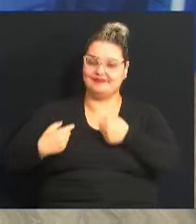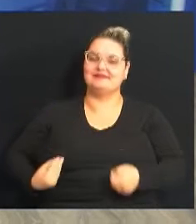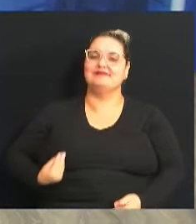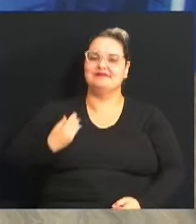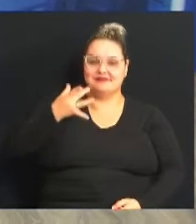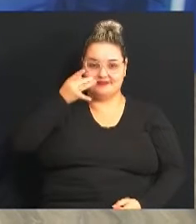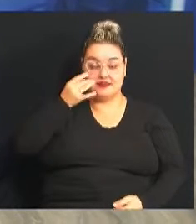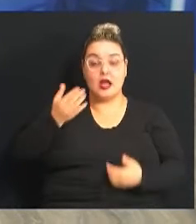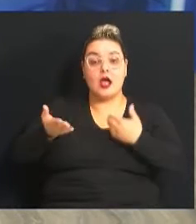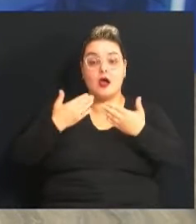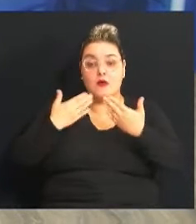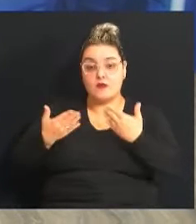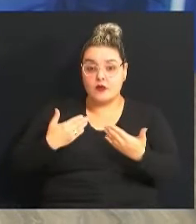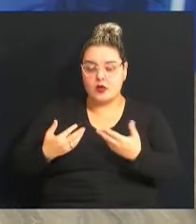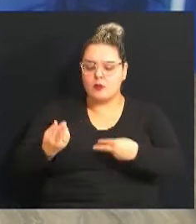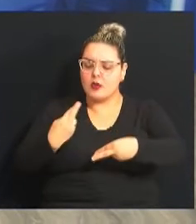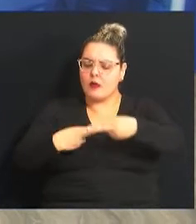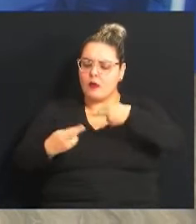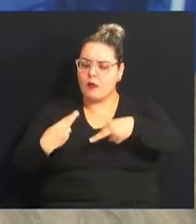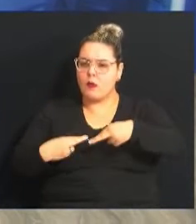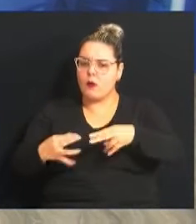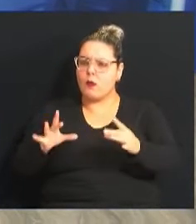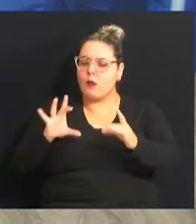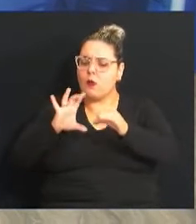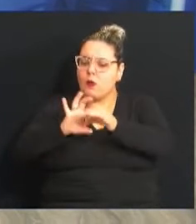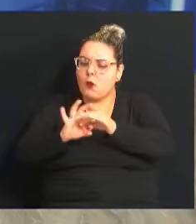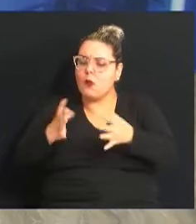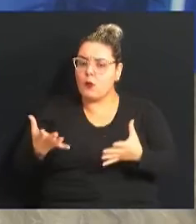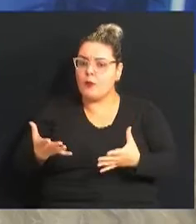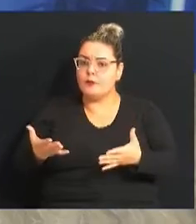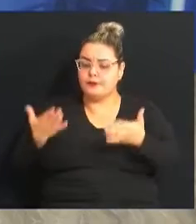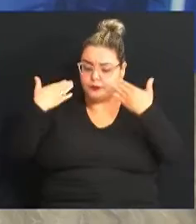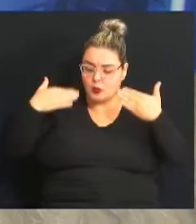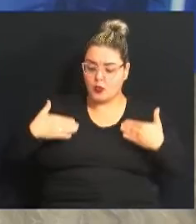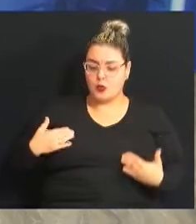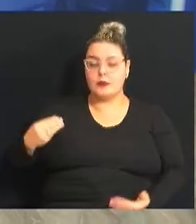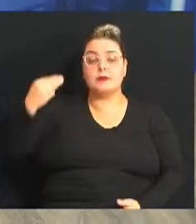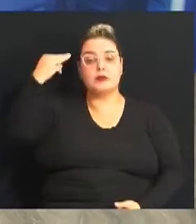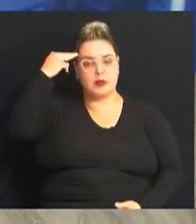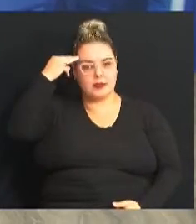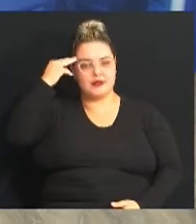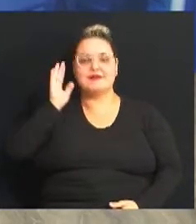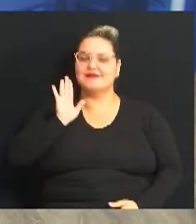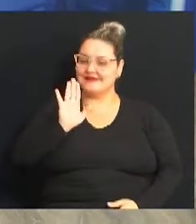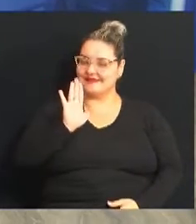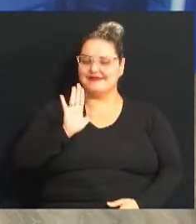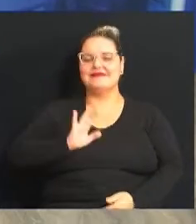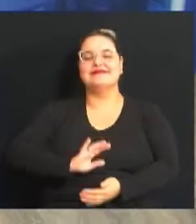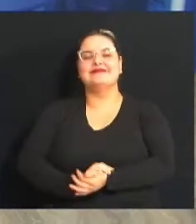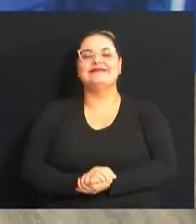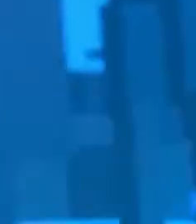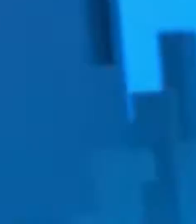falar sobre a relação, a conexão entre corpo e mente, então não saia daí.